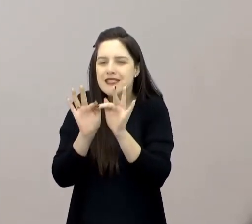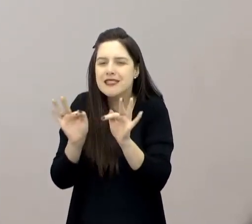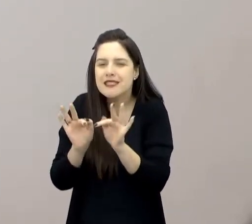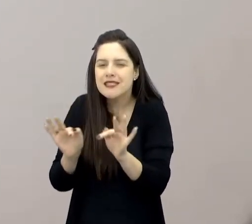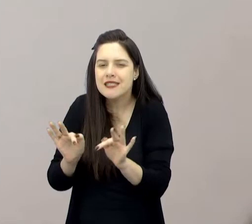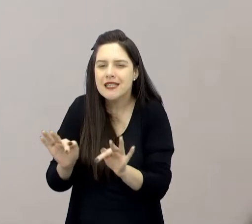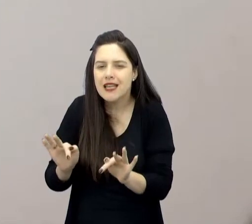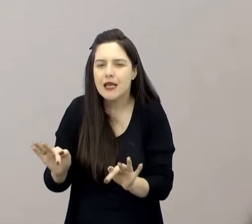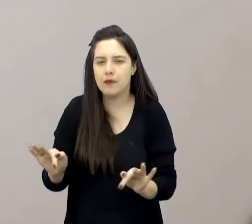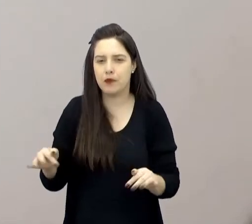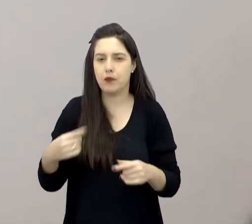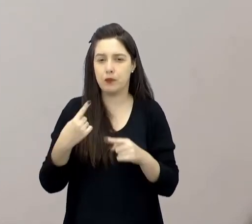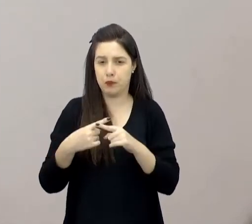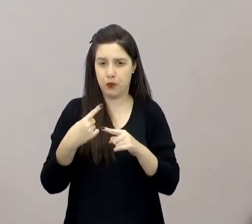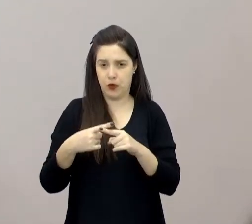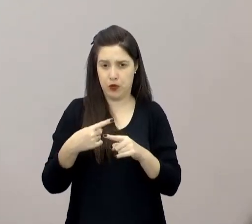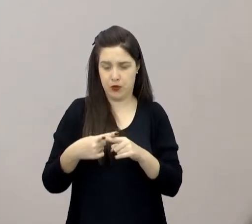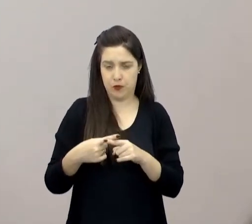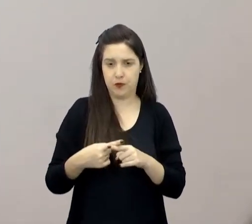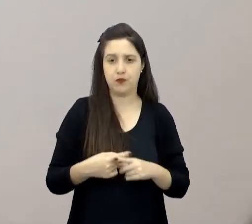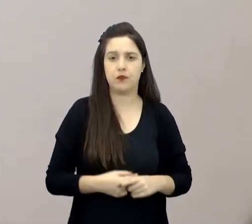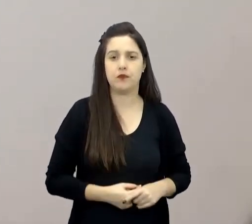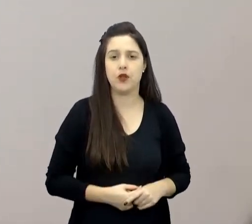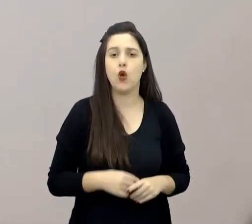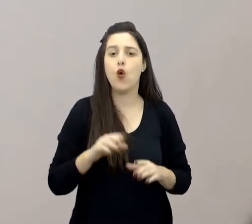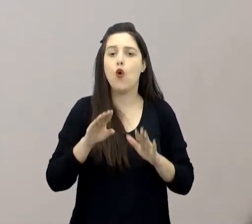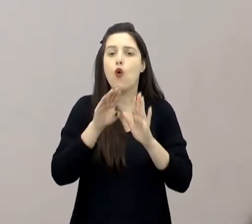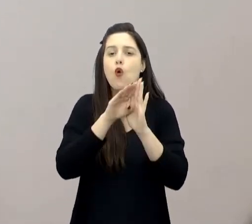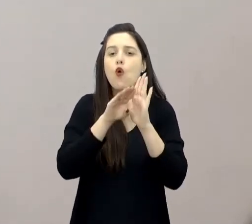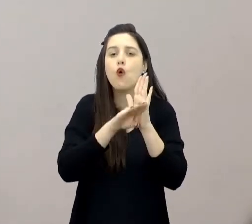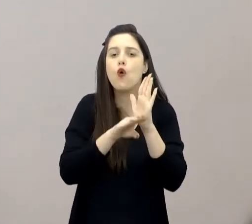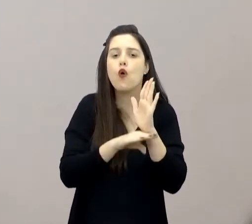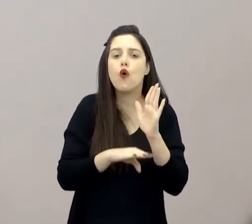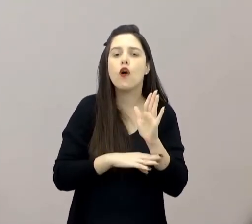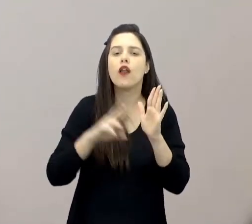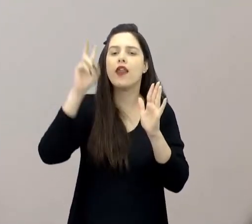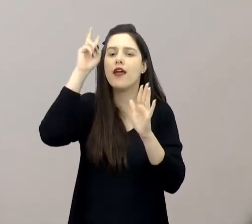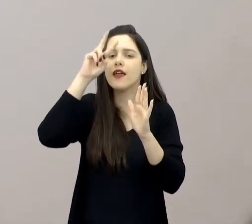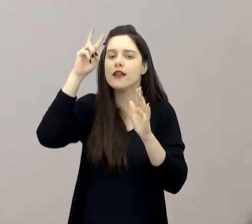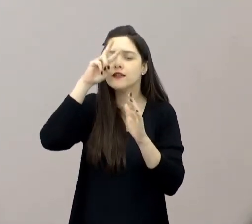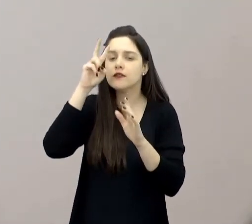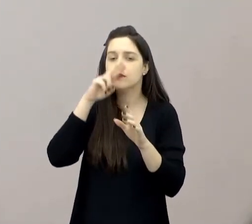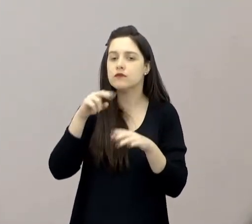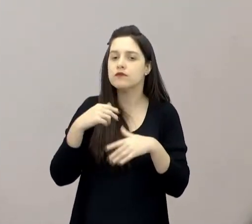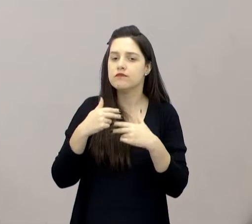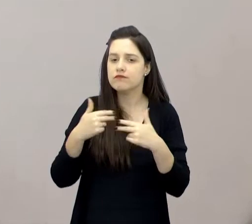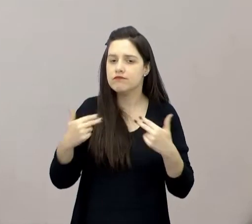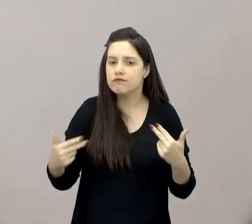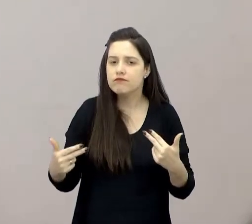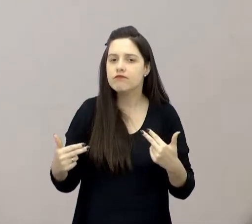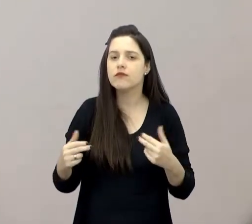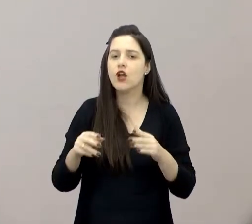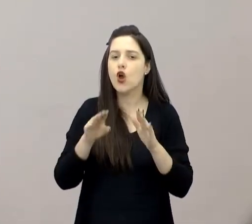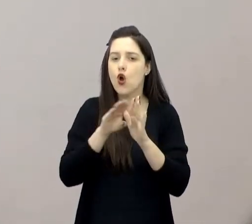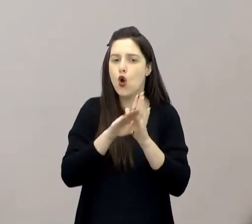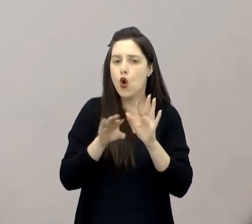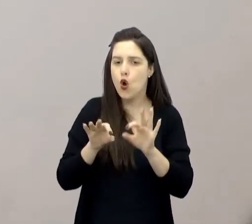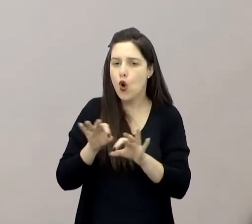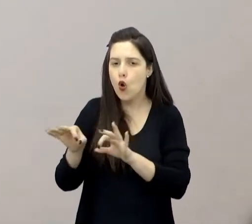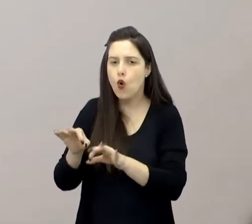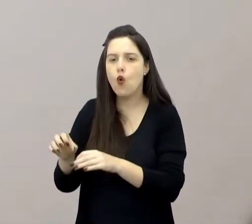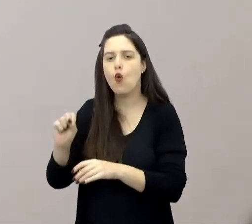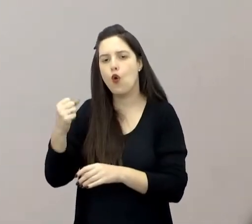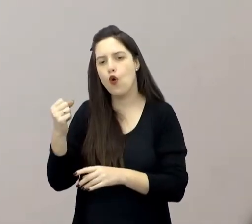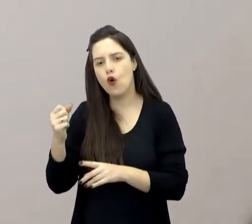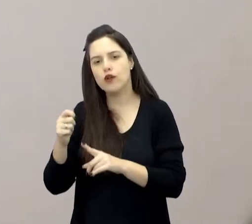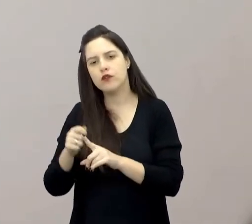ele é mais sofisticado? Imagina o seguinte, o orçamento você tem ali para um mês e aí depois você tem outro orçamento para outro mês,